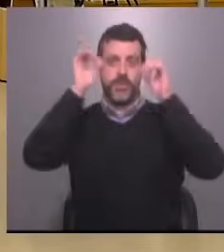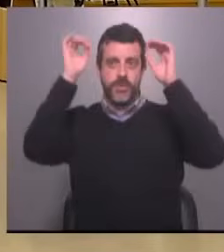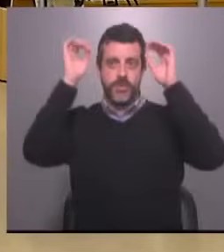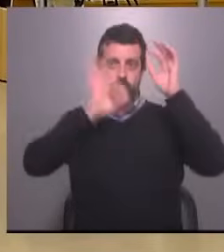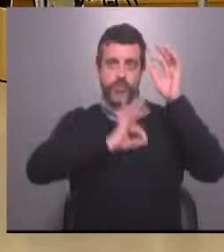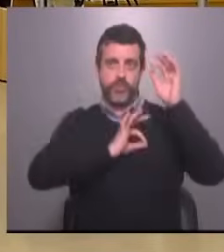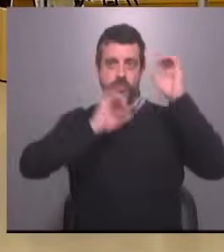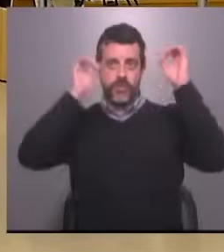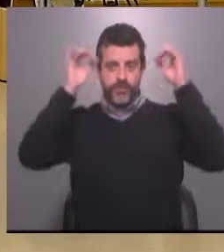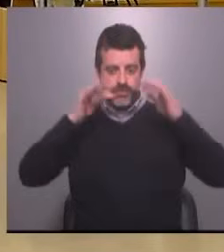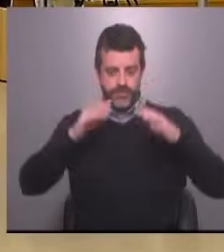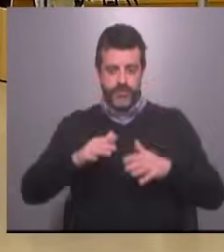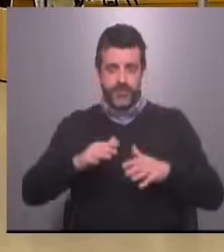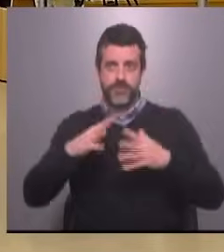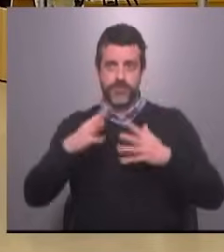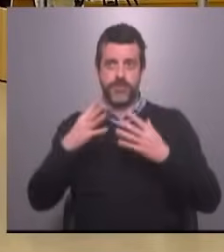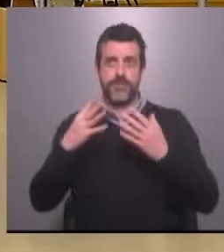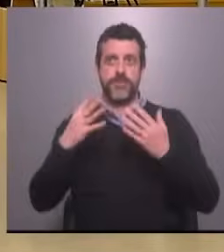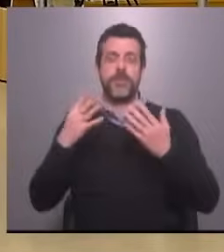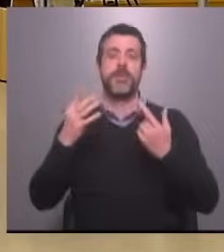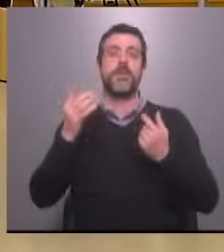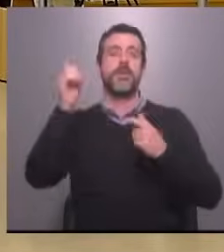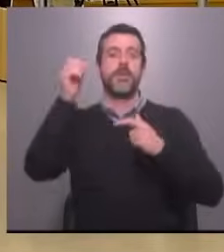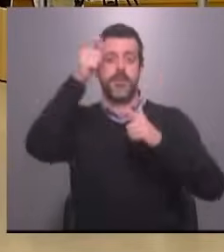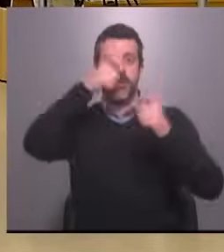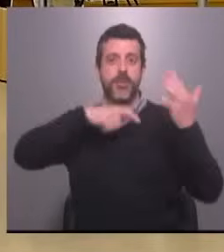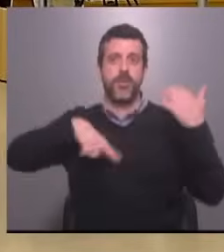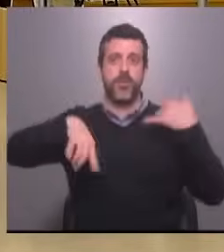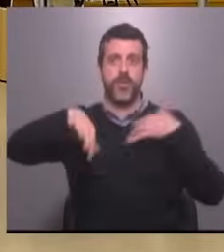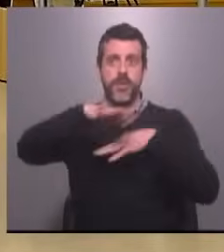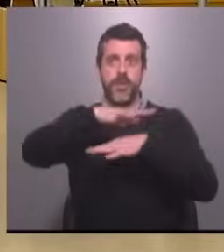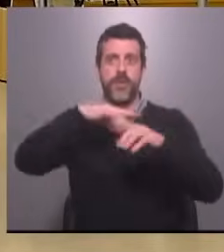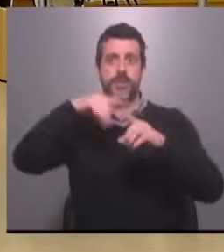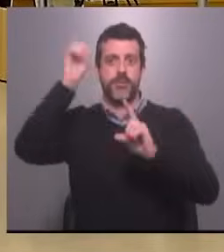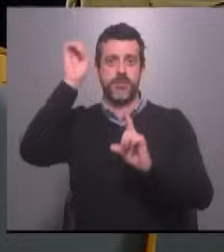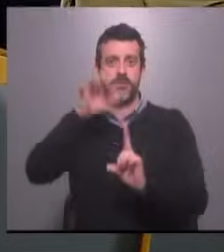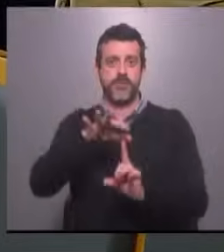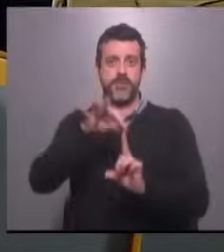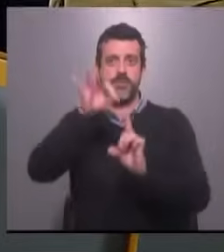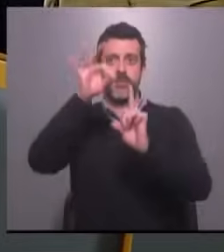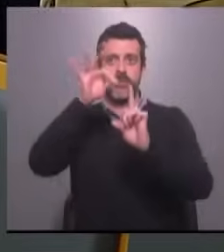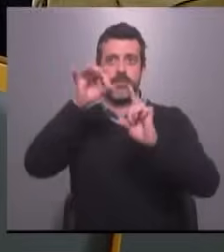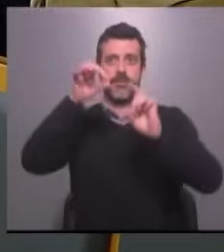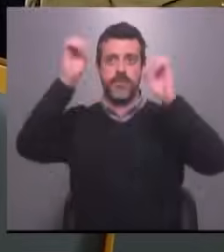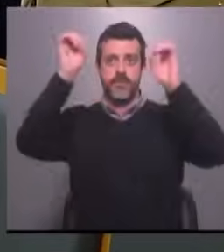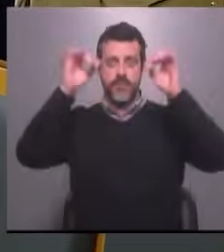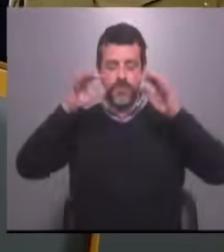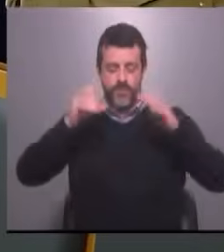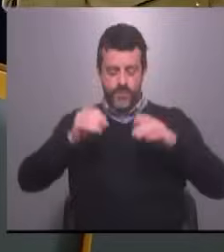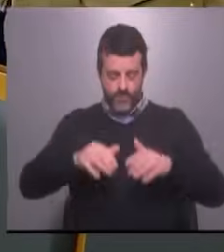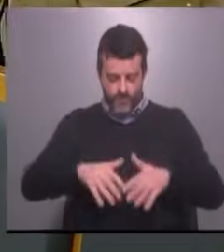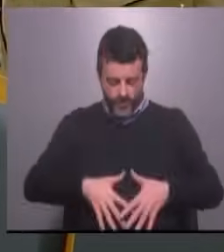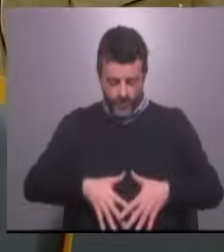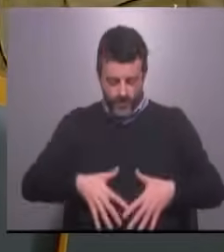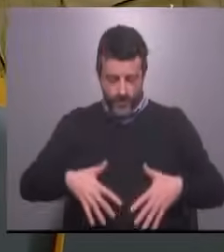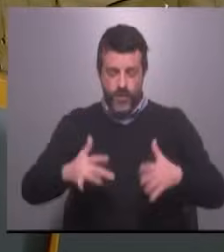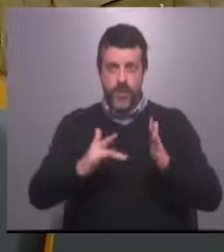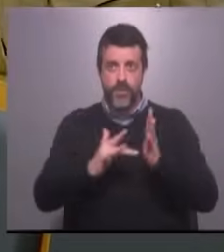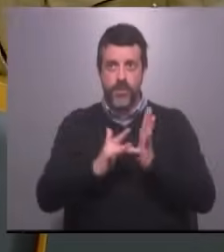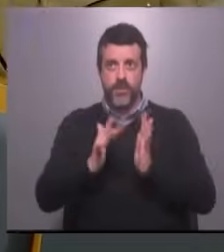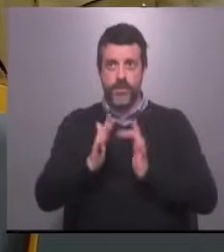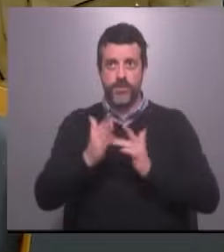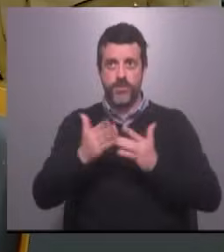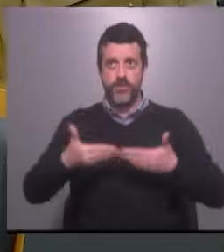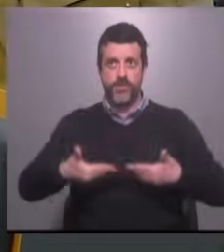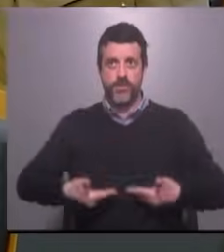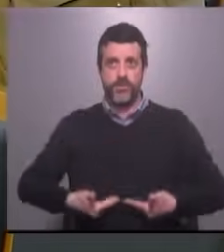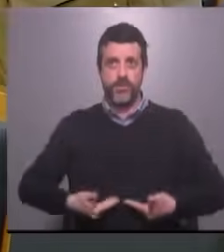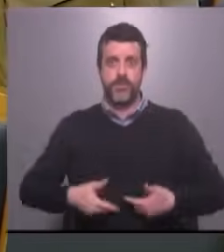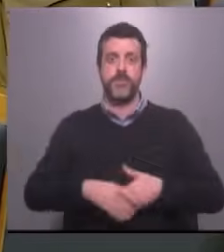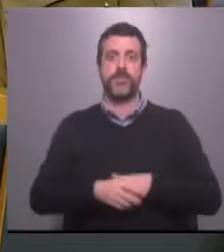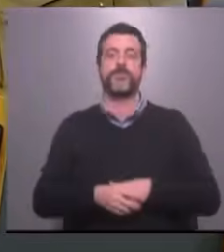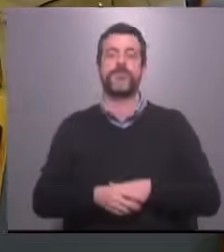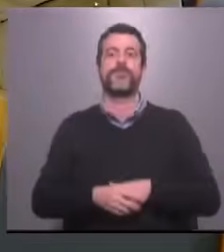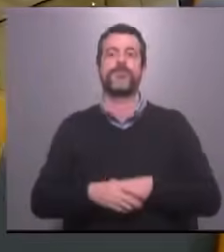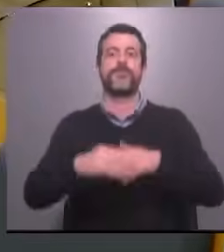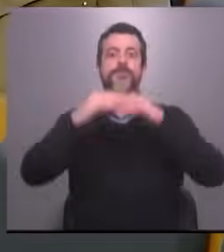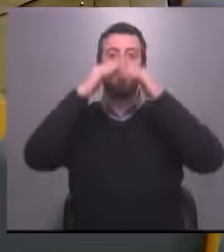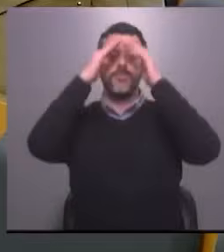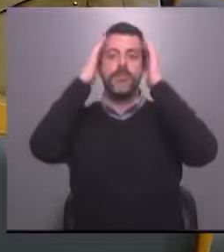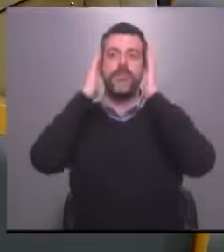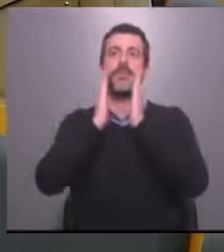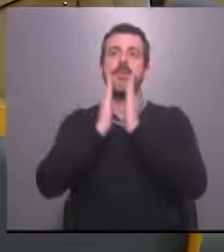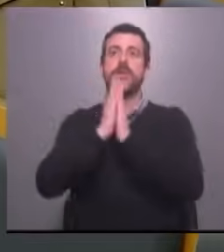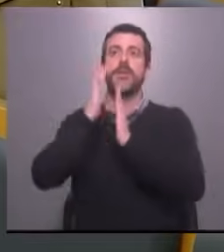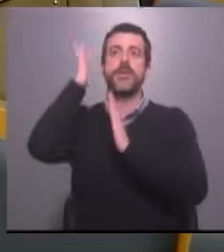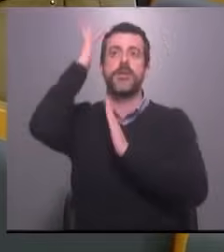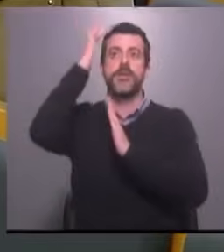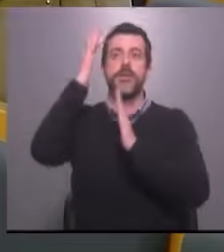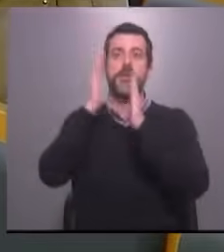Ave Maria, cheia de graça, o Senhor é convosco. Bendita sois vós entre as mulheres, bendito é o fruto